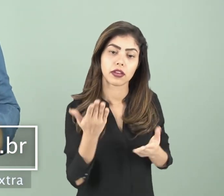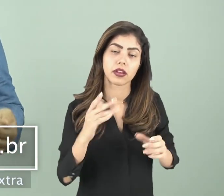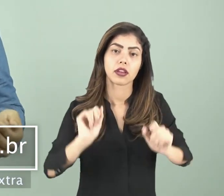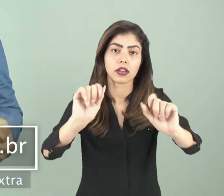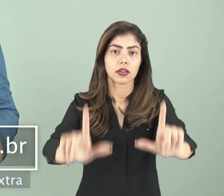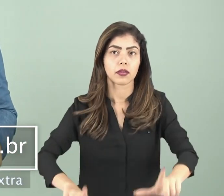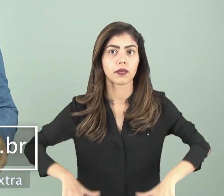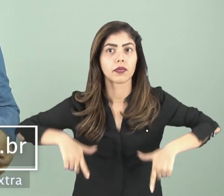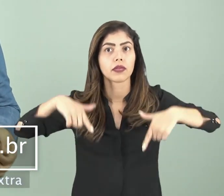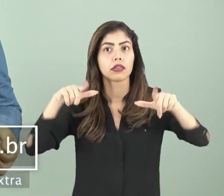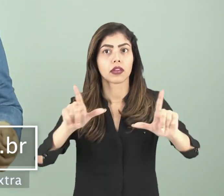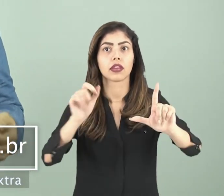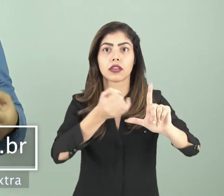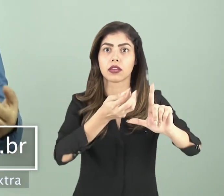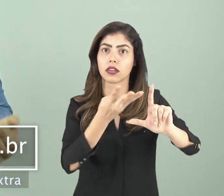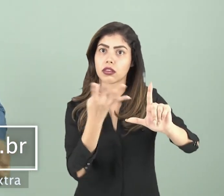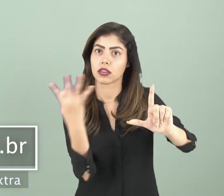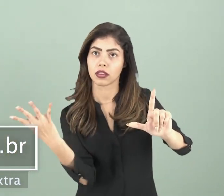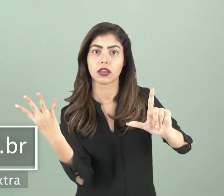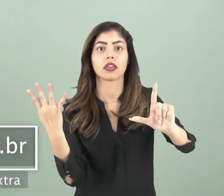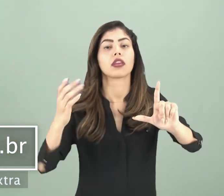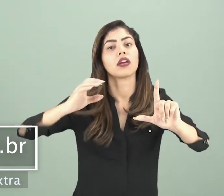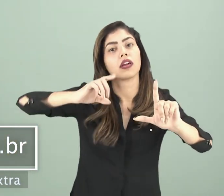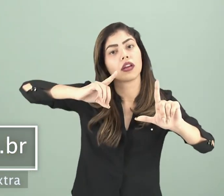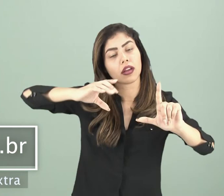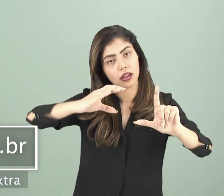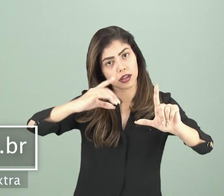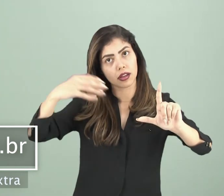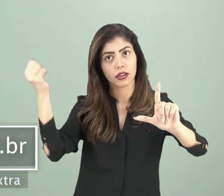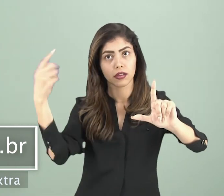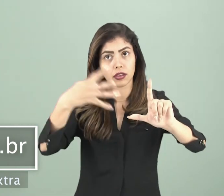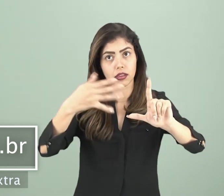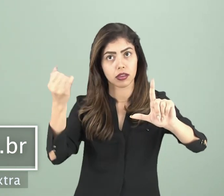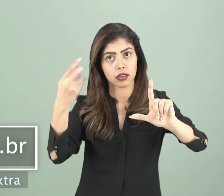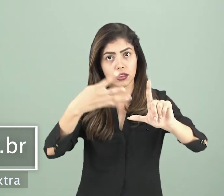acessem, vejam essa aula com mais atenção na sua casa, né?